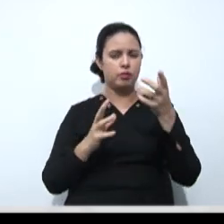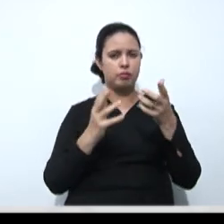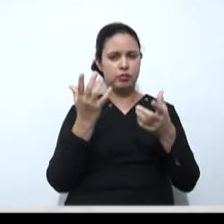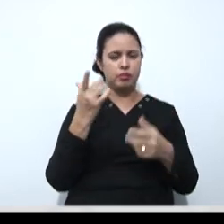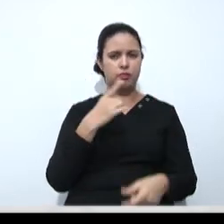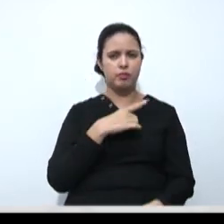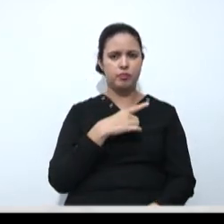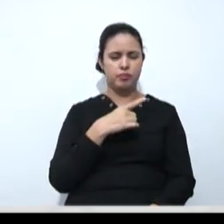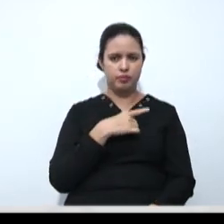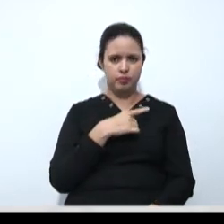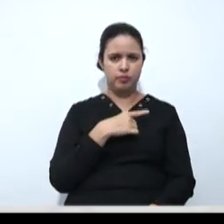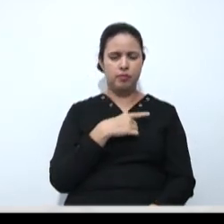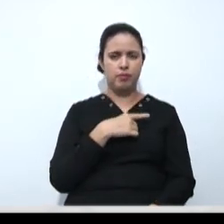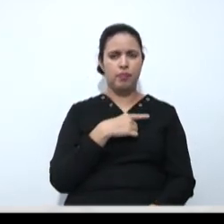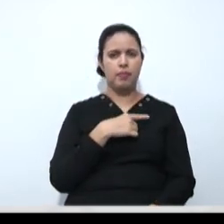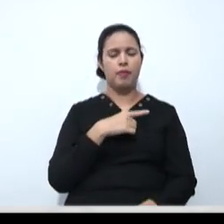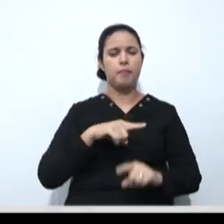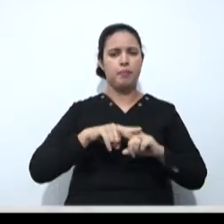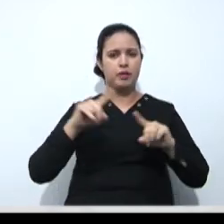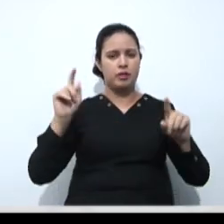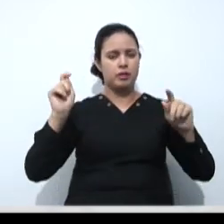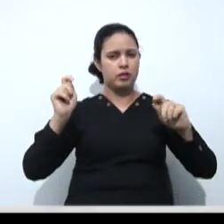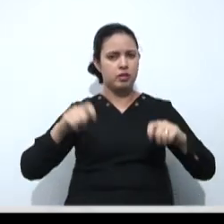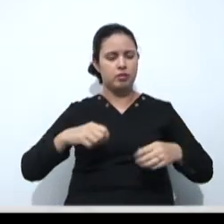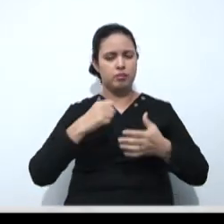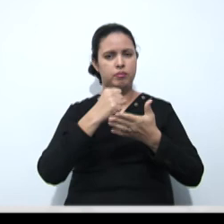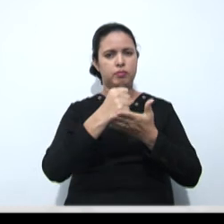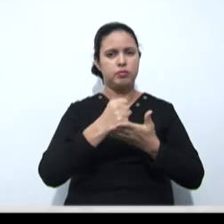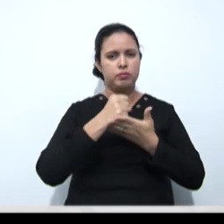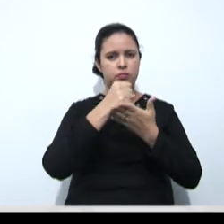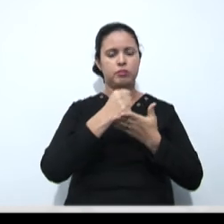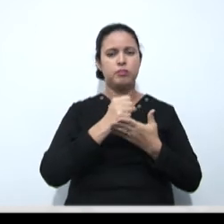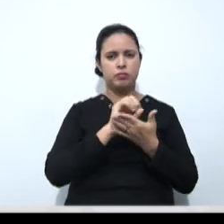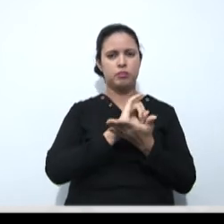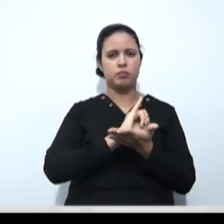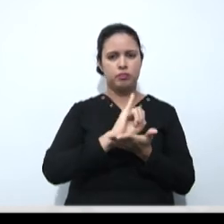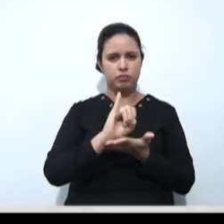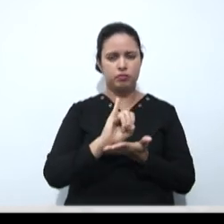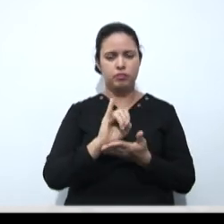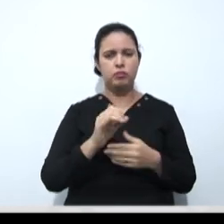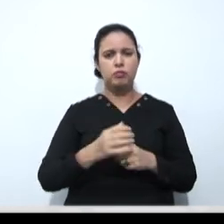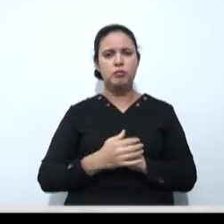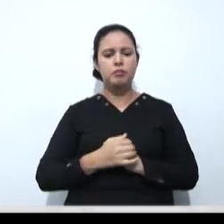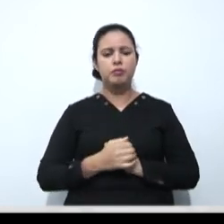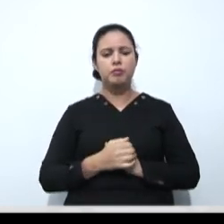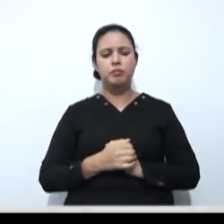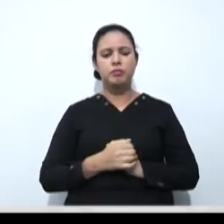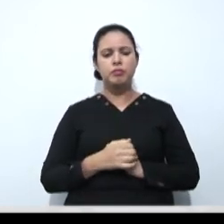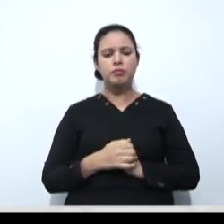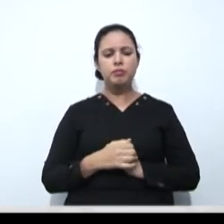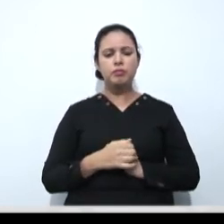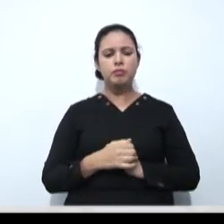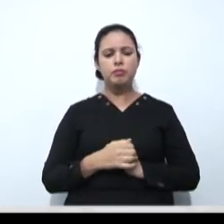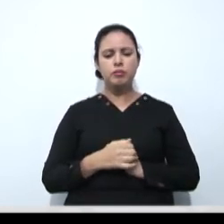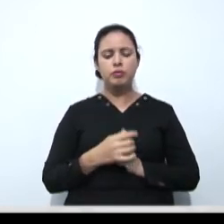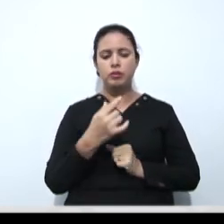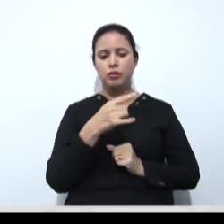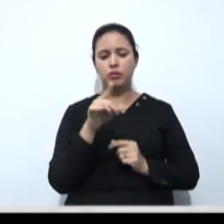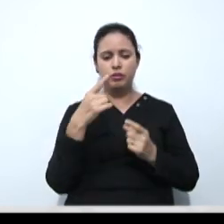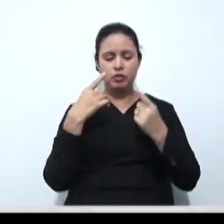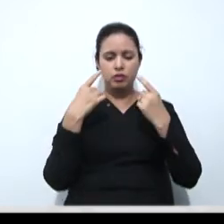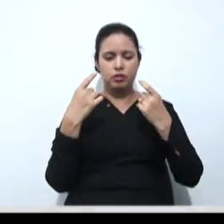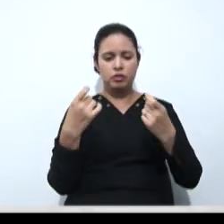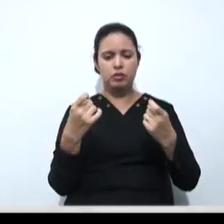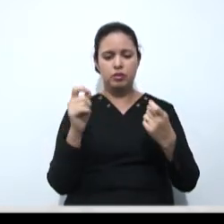surgir desse empréstimo, mas também podem auxiliar no início da cooperativa. Mas outro bem interessante também,